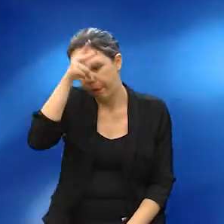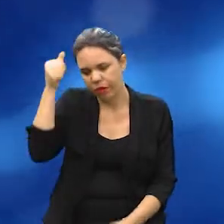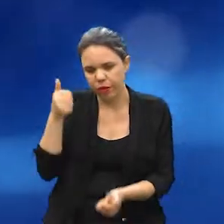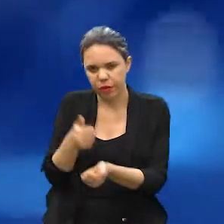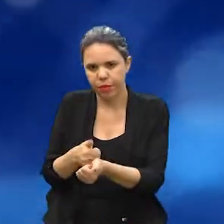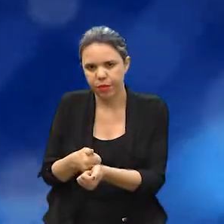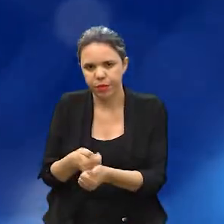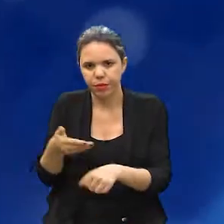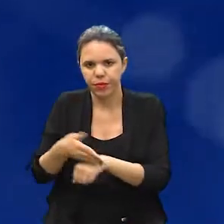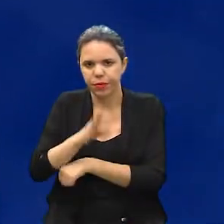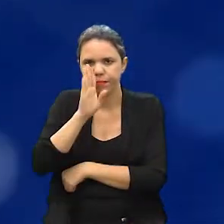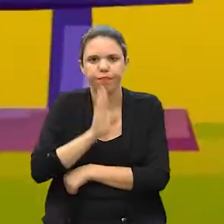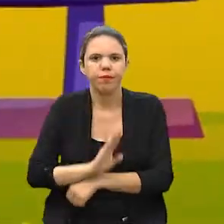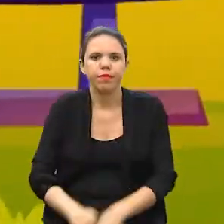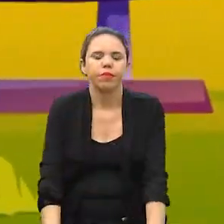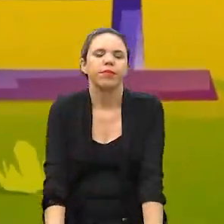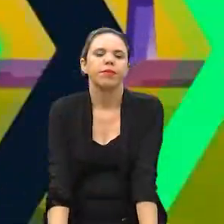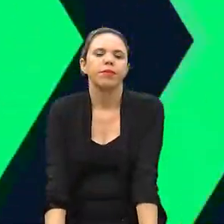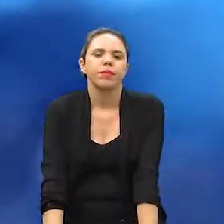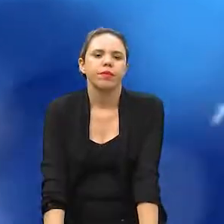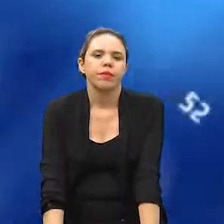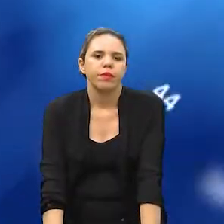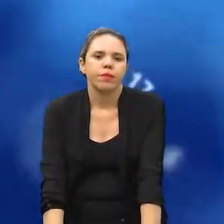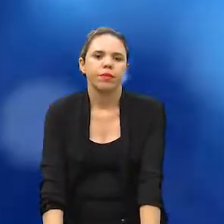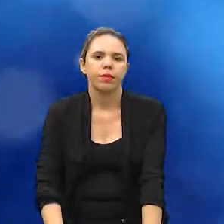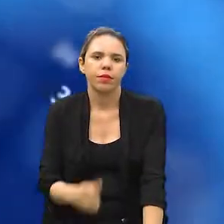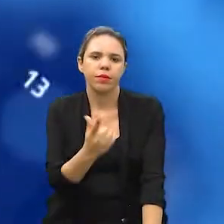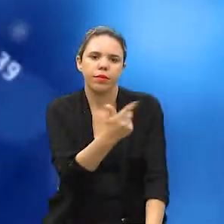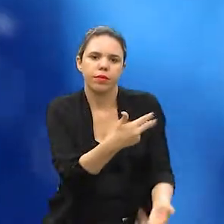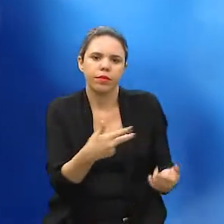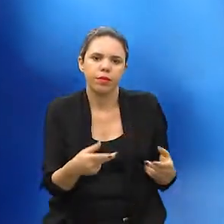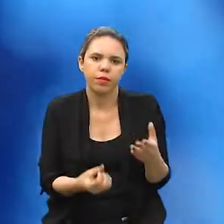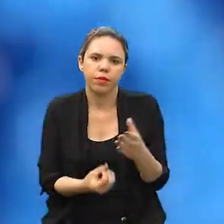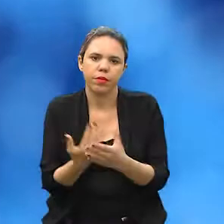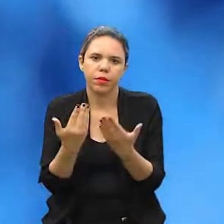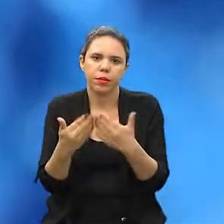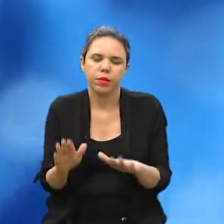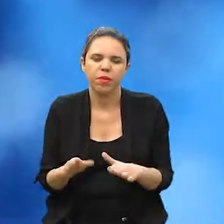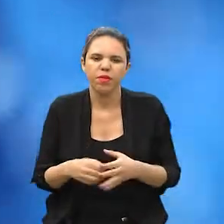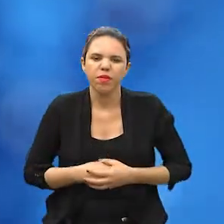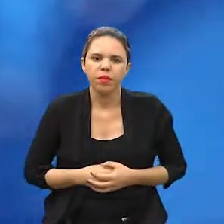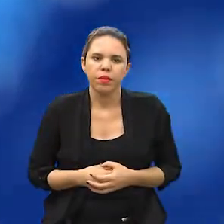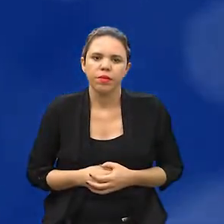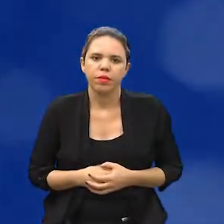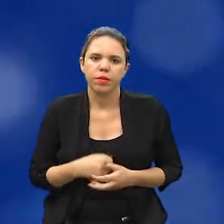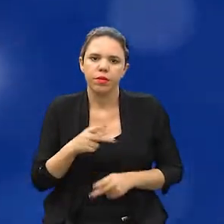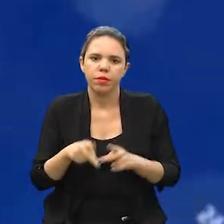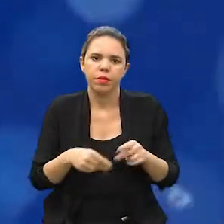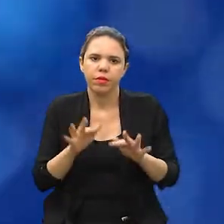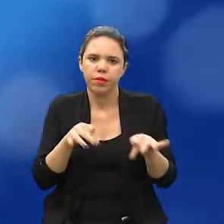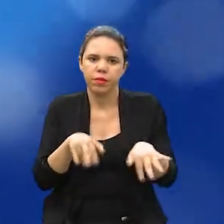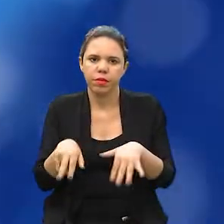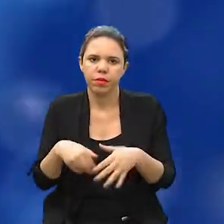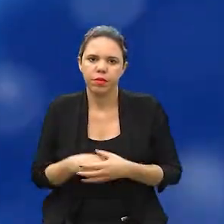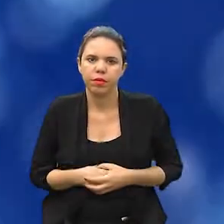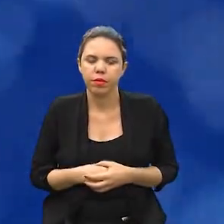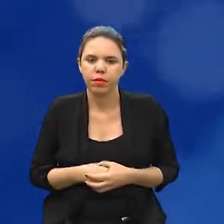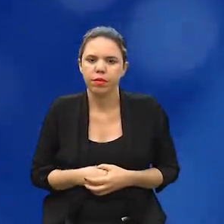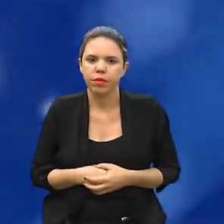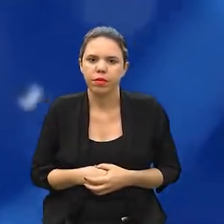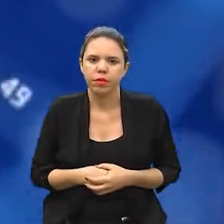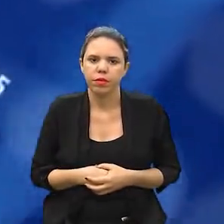Campinas, e a entrada é gratuita. Outra atração que vai reabrir as portas para o público neste fim de semana é